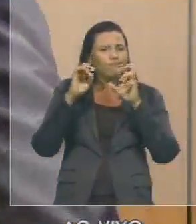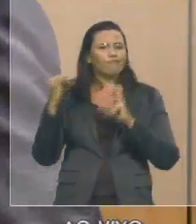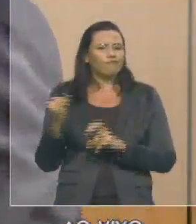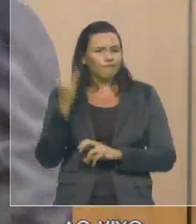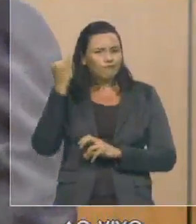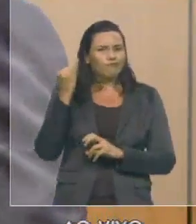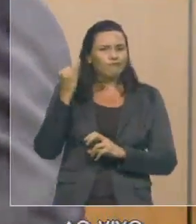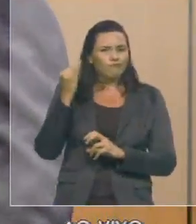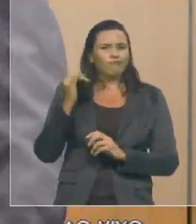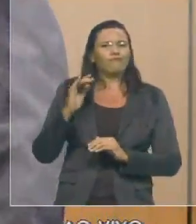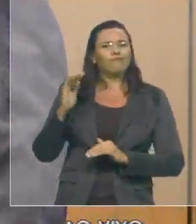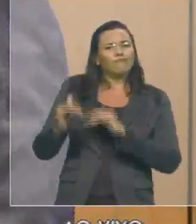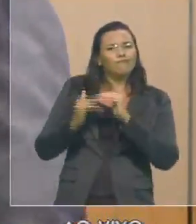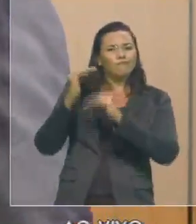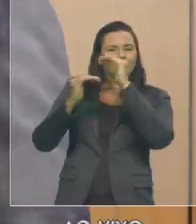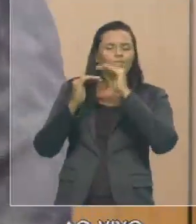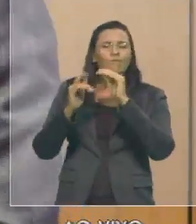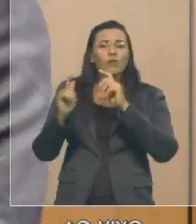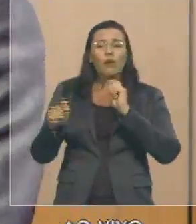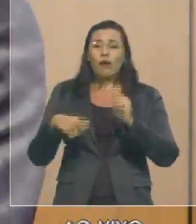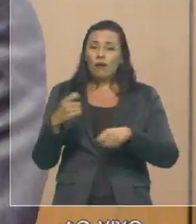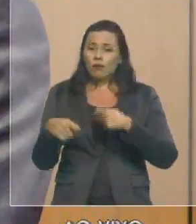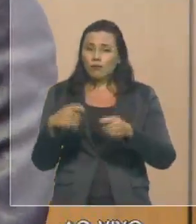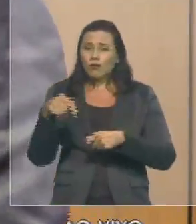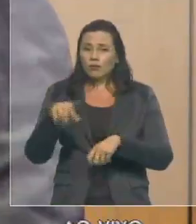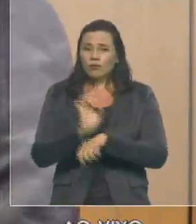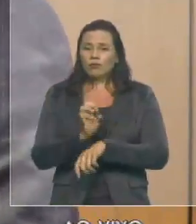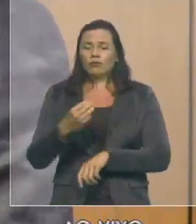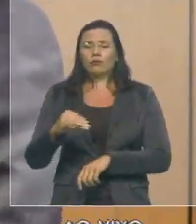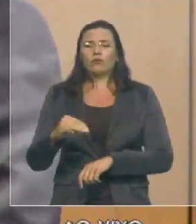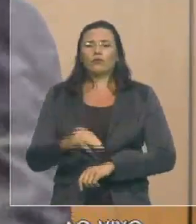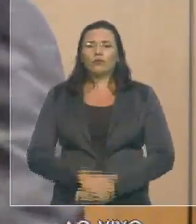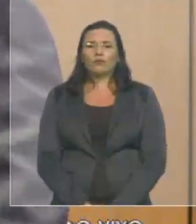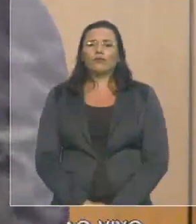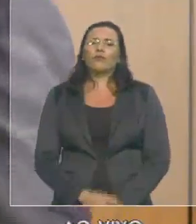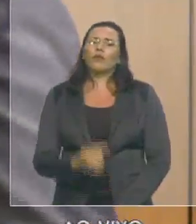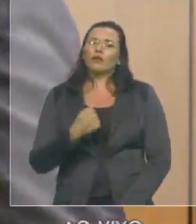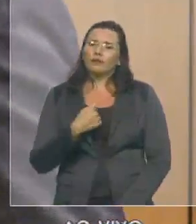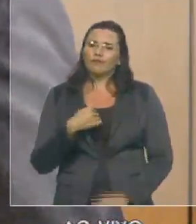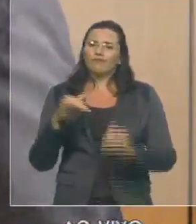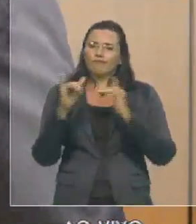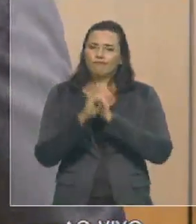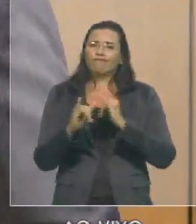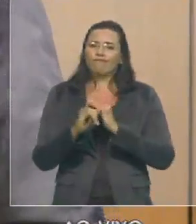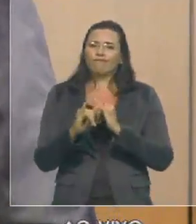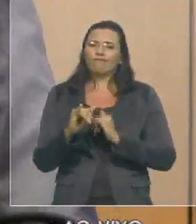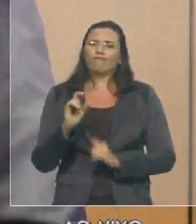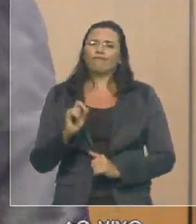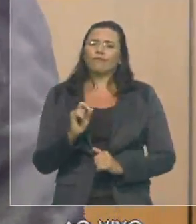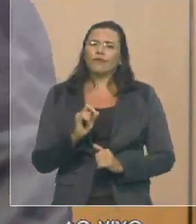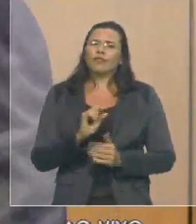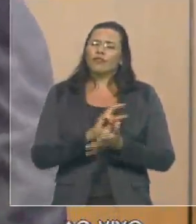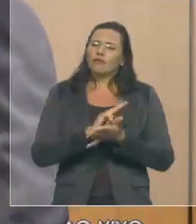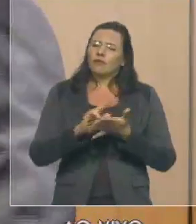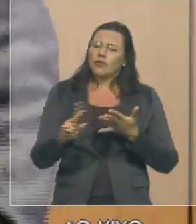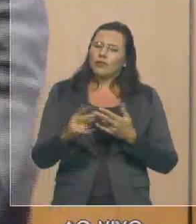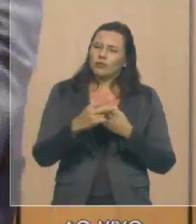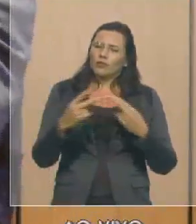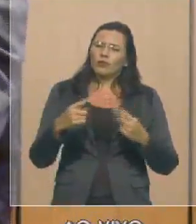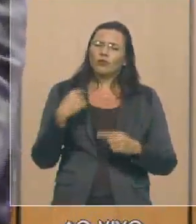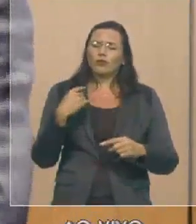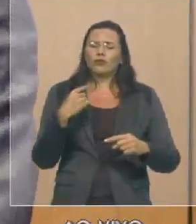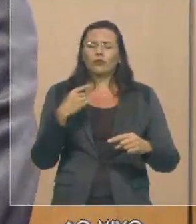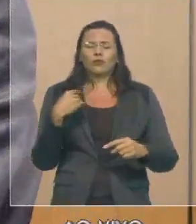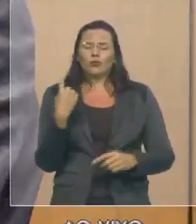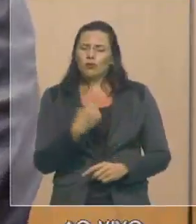do Estado do Maranhão. E eu cito isso porque, entre as questões que nós levantamos, inclusive na